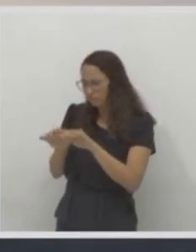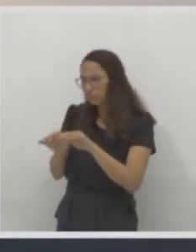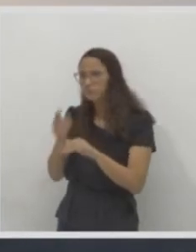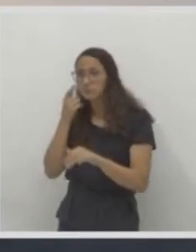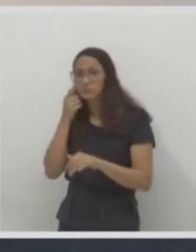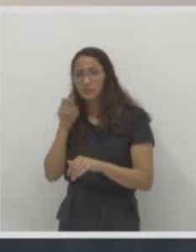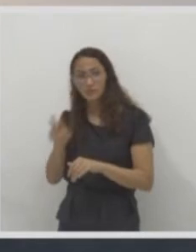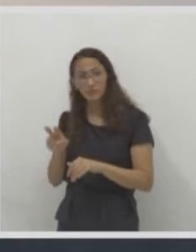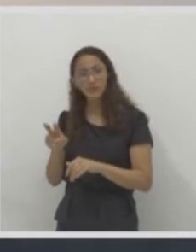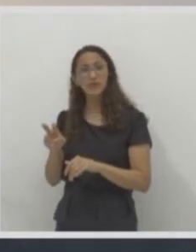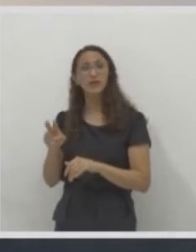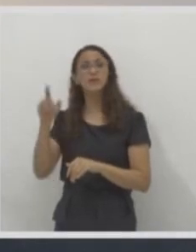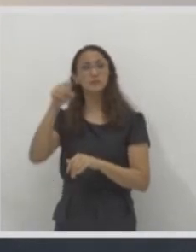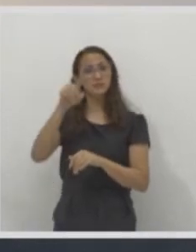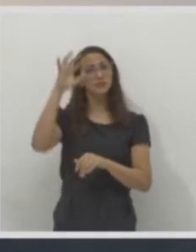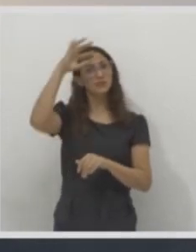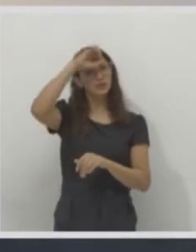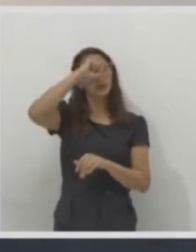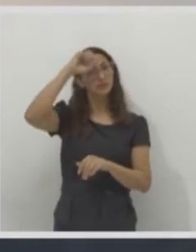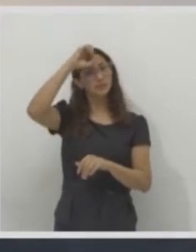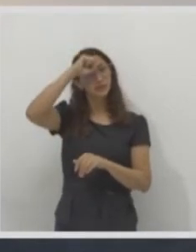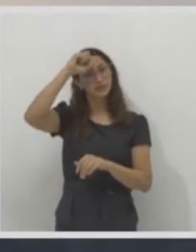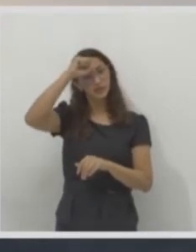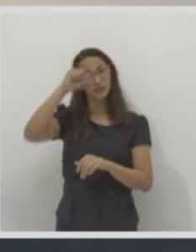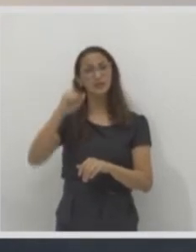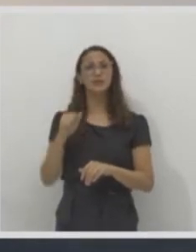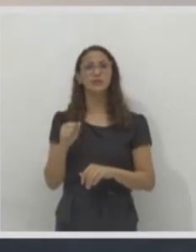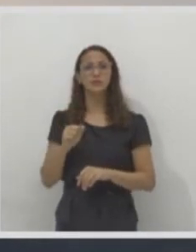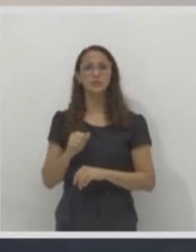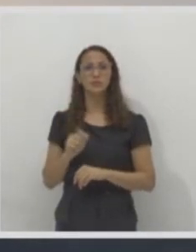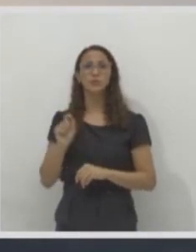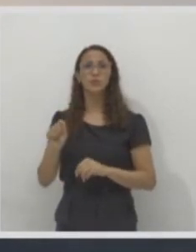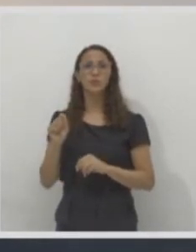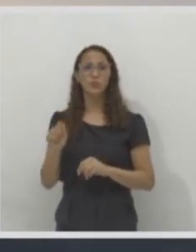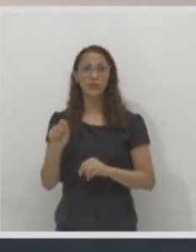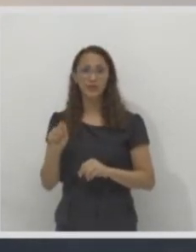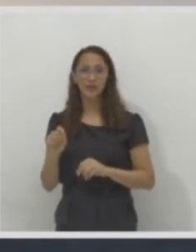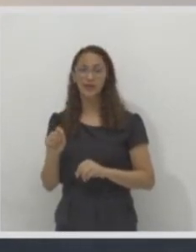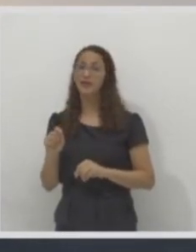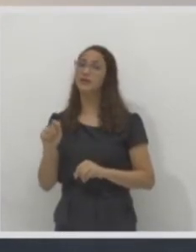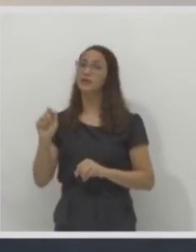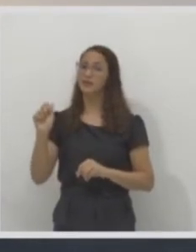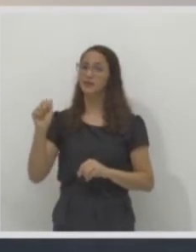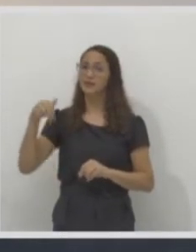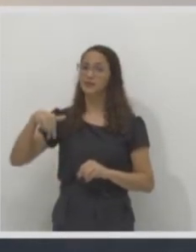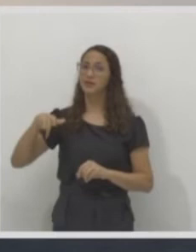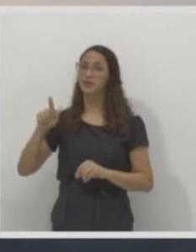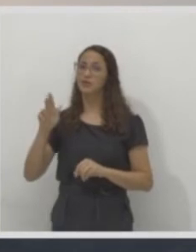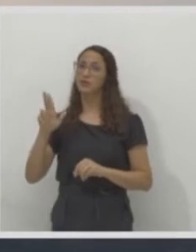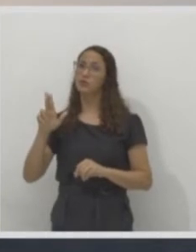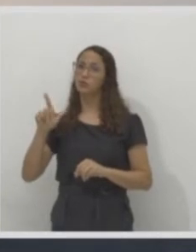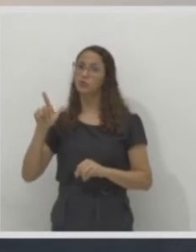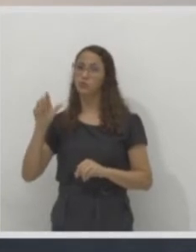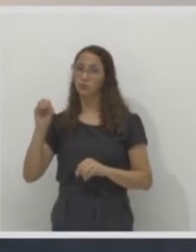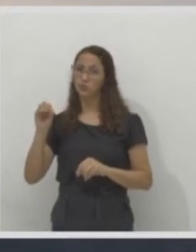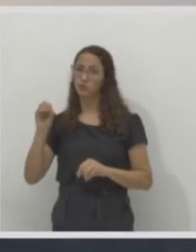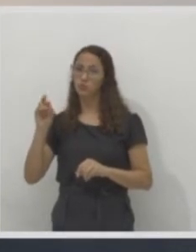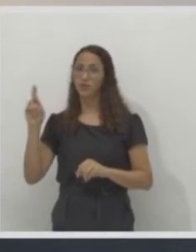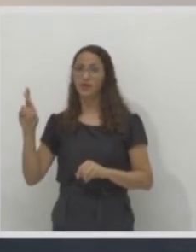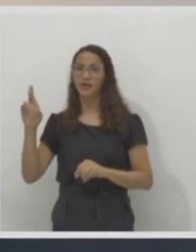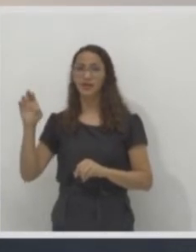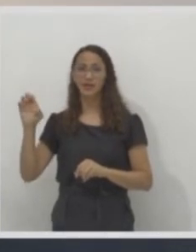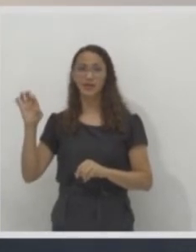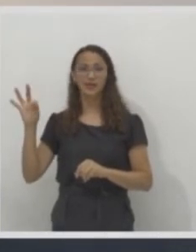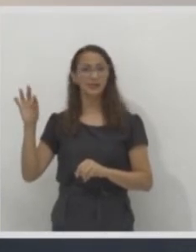reto e eu tenho a oportunidade de mostrar para vocês no transferidor as relações de ângulos e medidas,